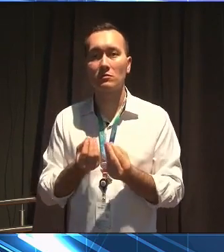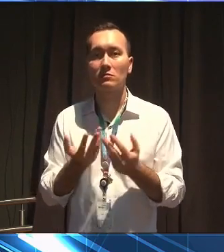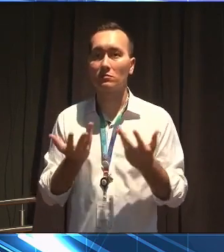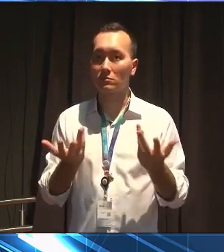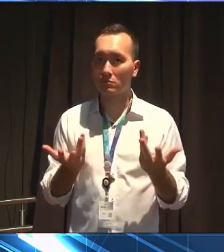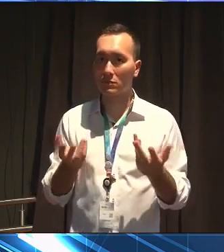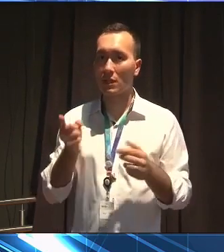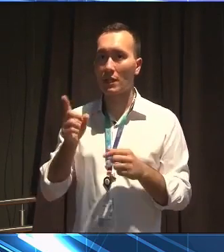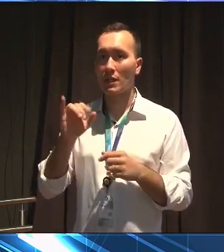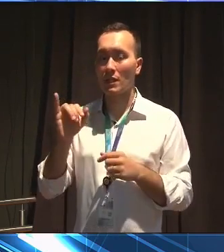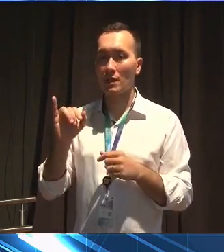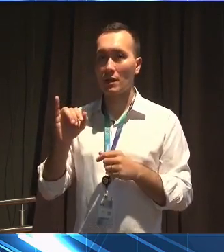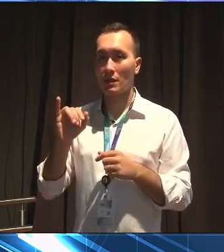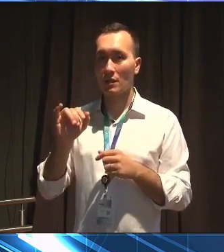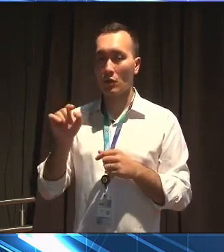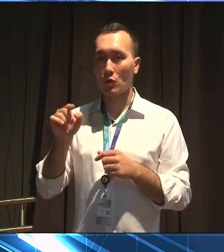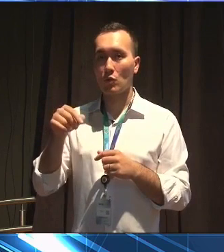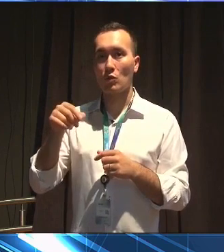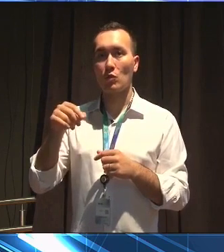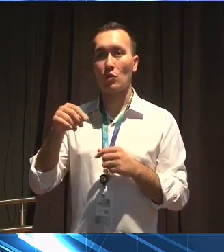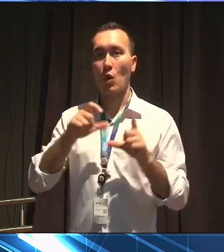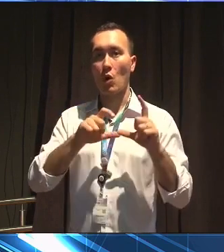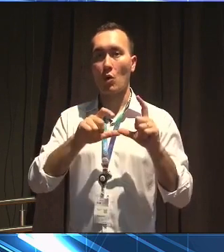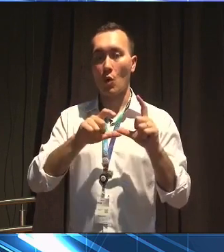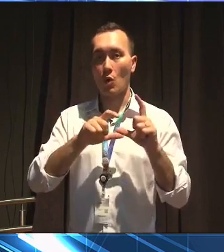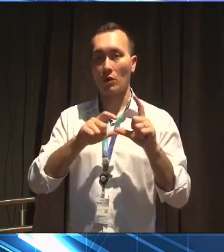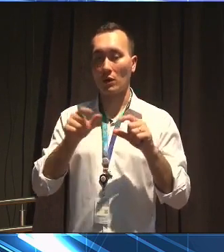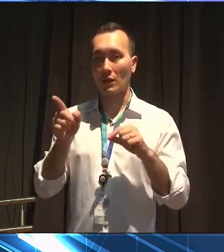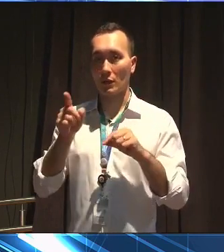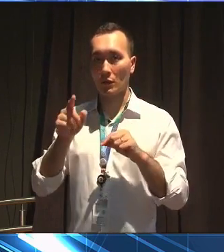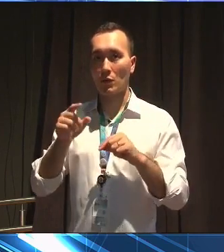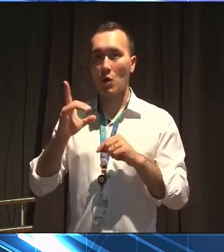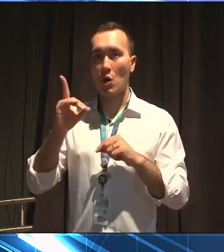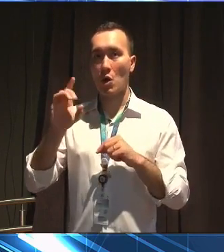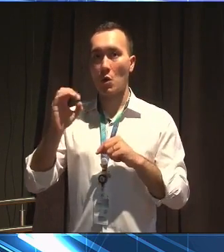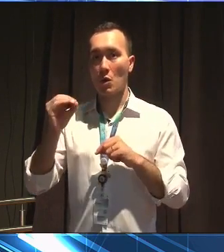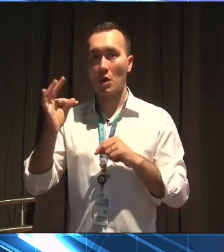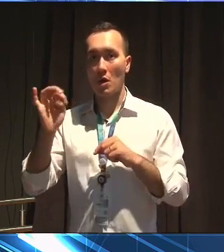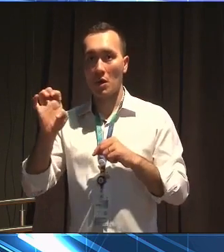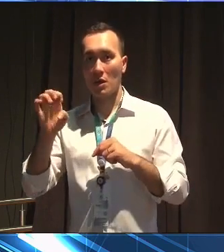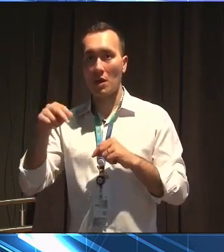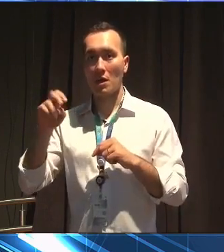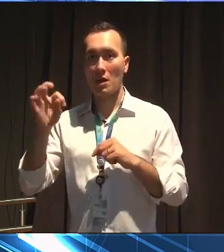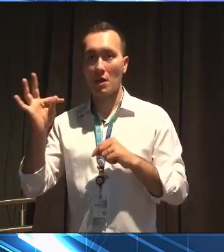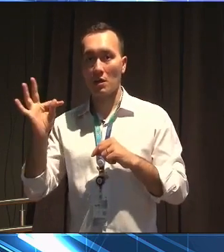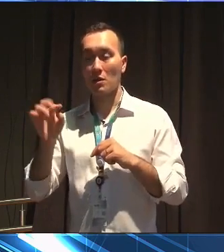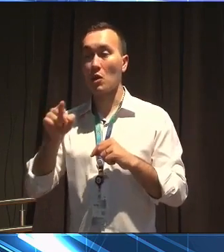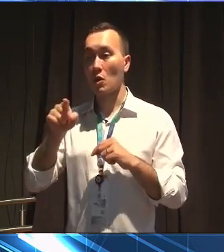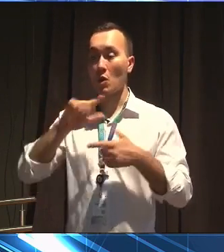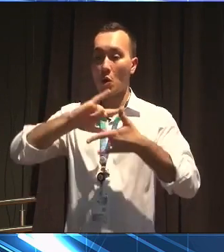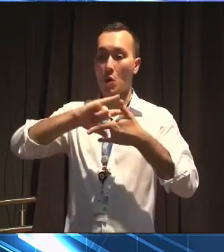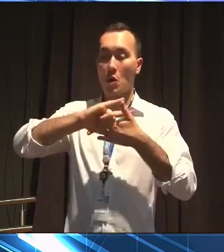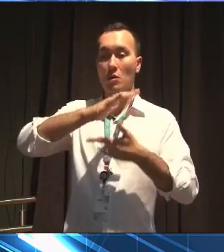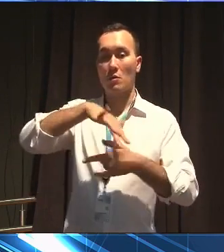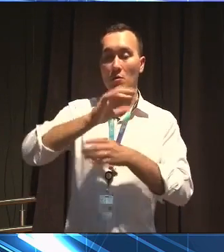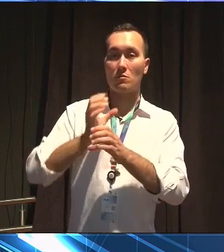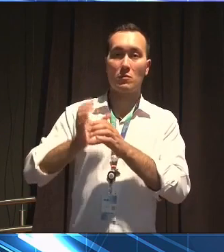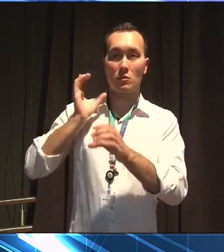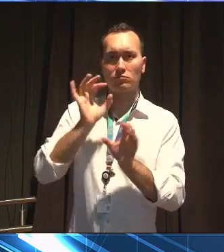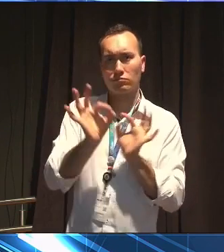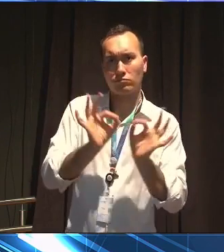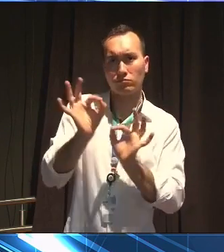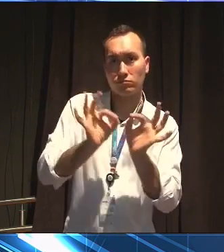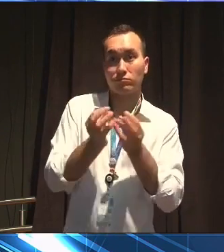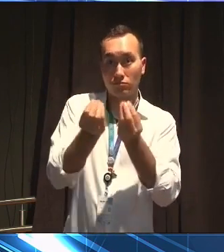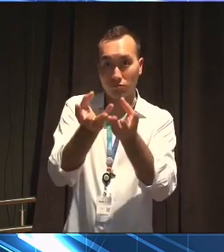Microsoft resolveram para você. Aonde que eu vou gravar essa senha do JWT? Como que eu vou